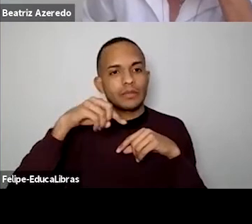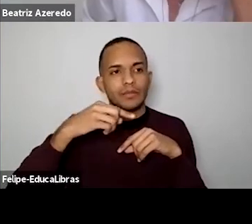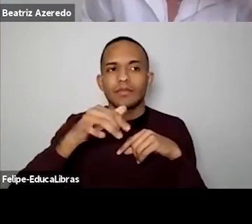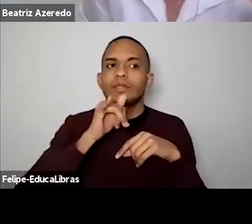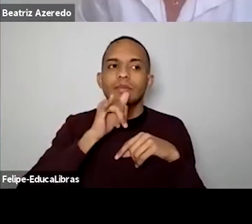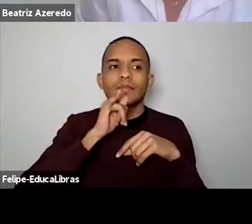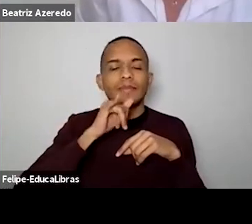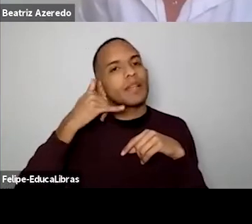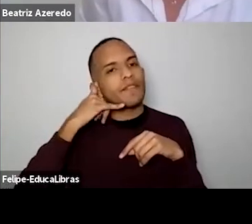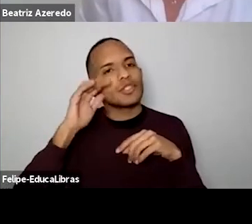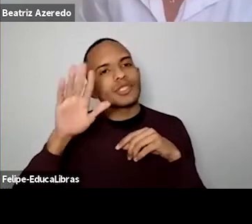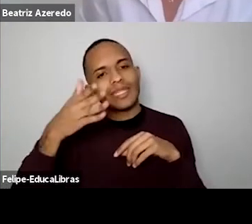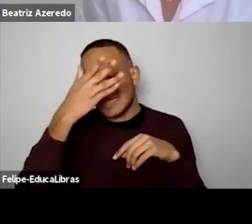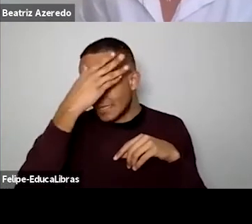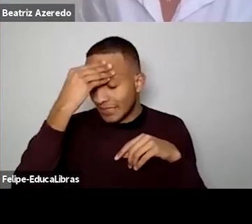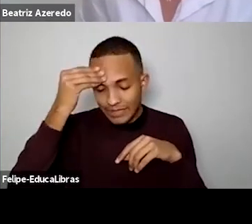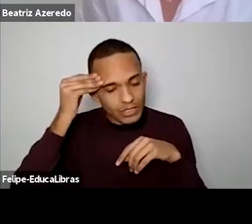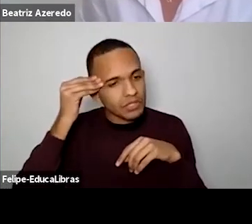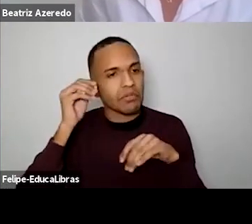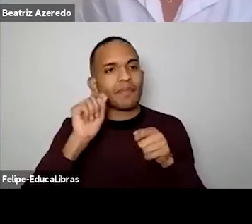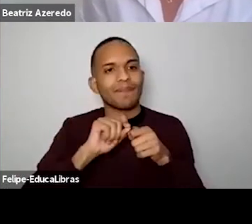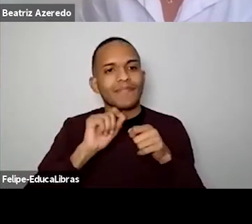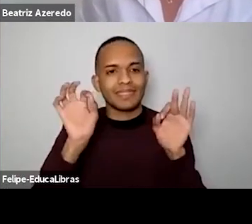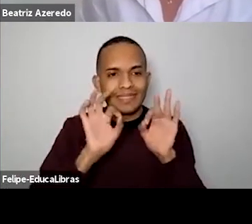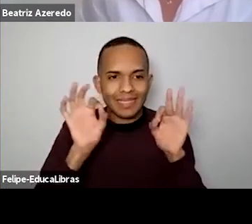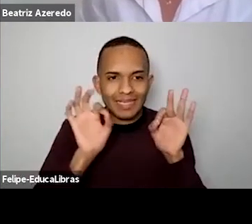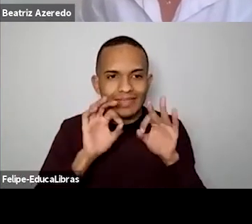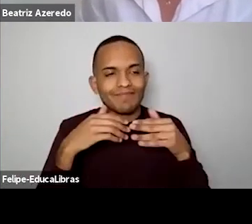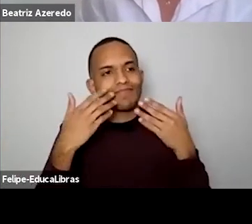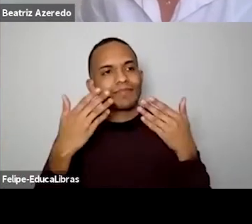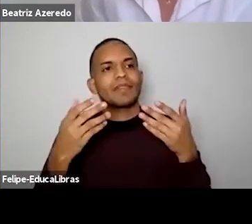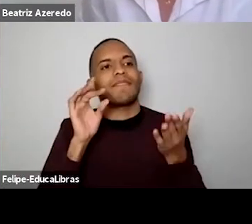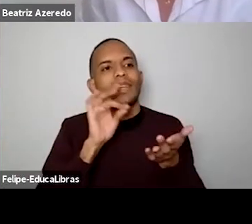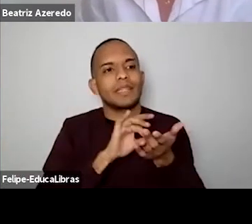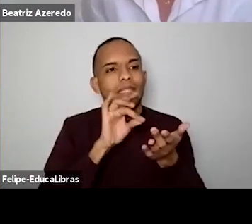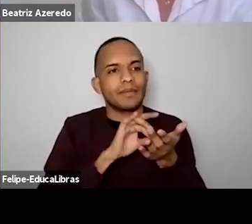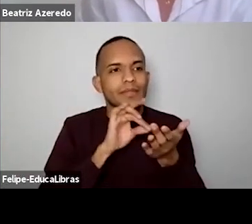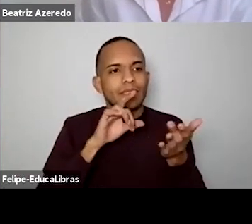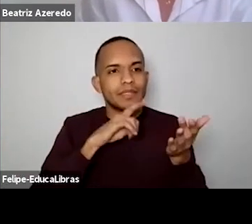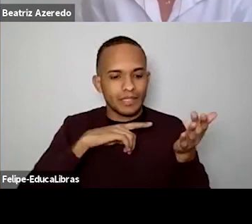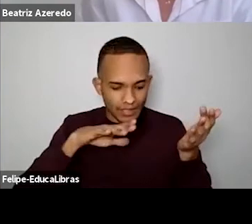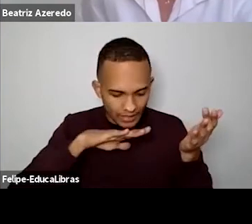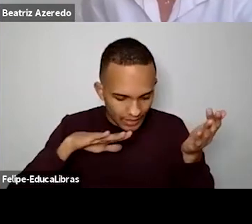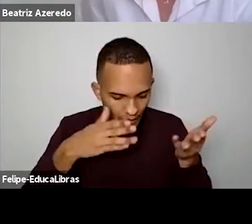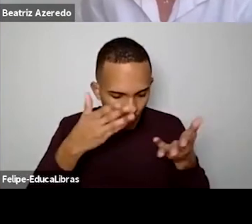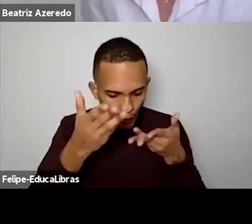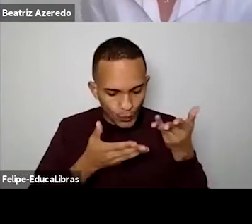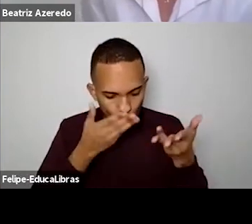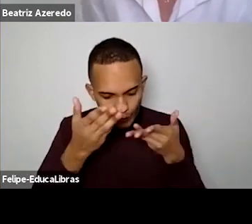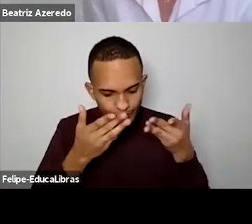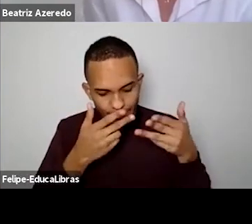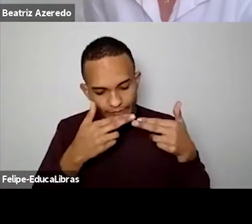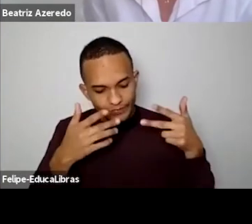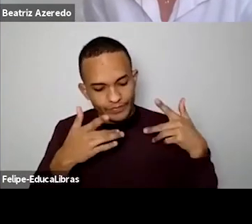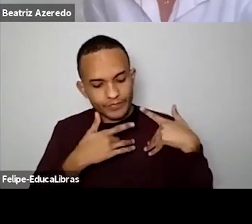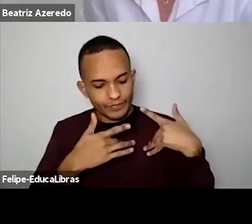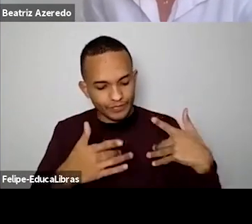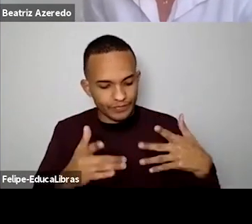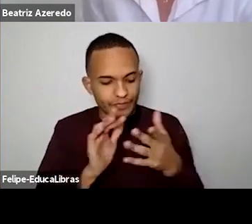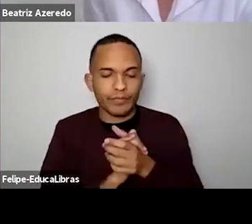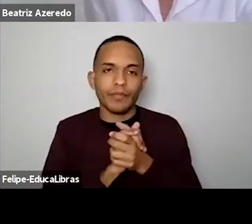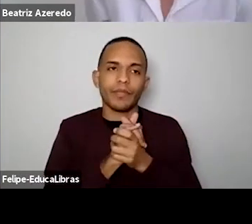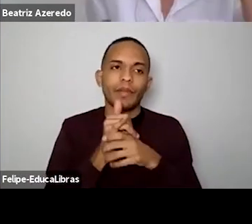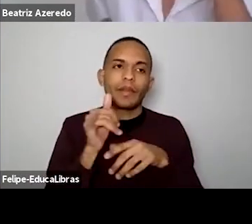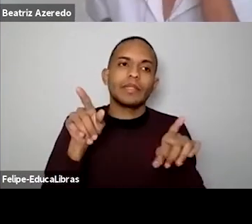telefone, já esqueceu, não fez mais a doação, mas de fato ter ali uma curadoria de ações. E dentro dos negócios